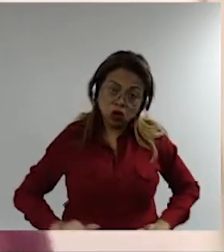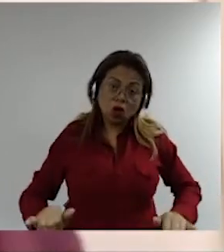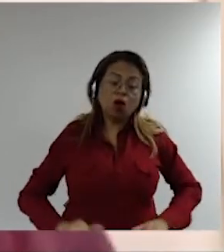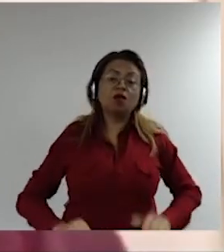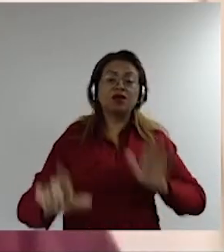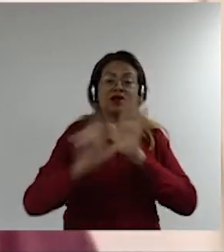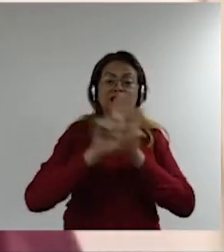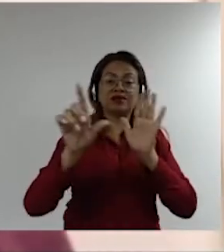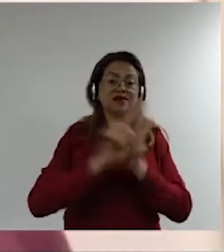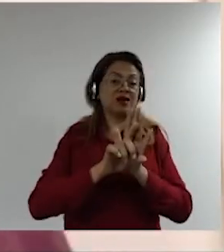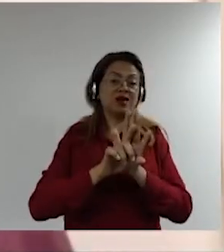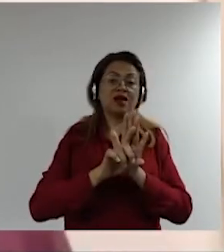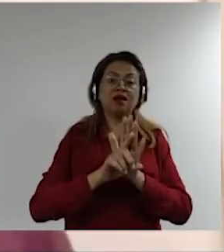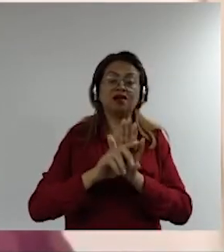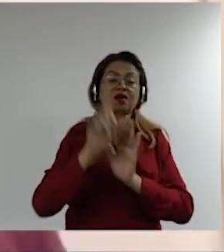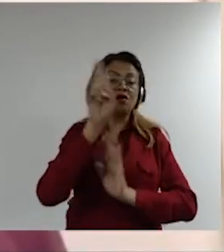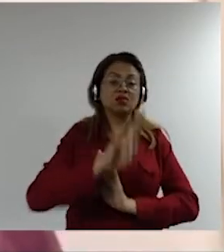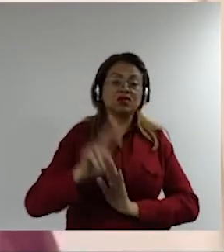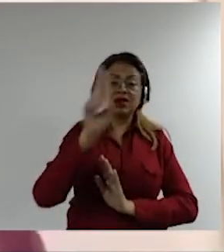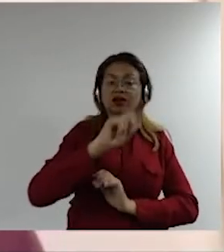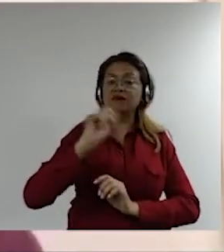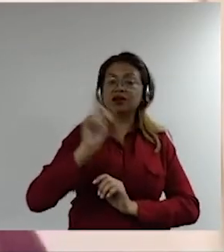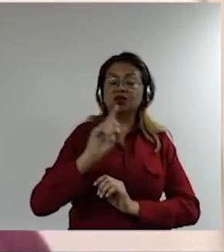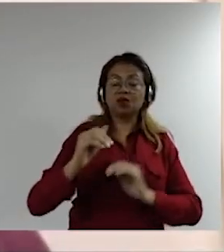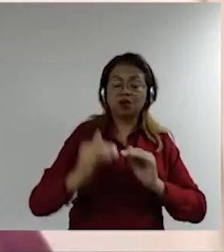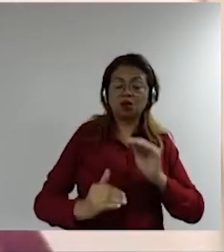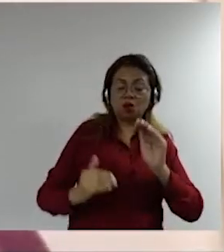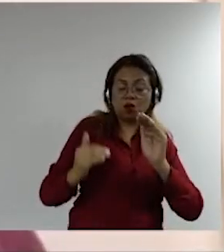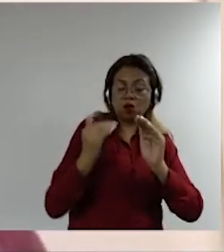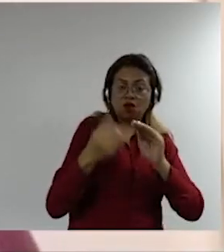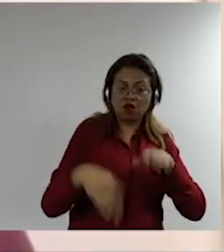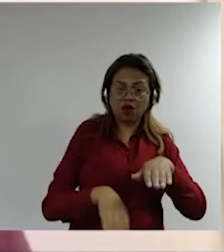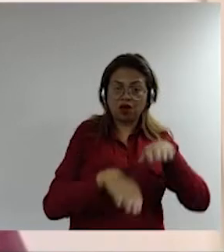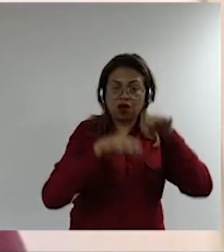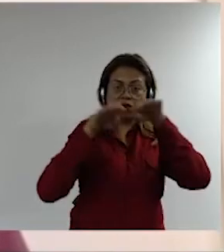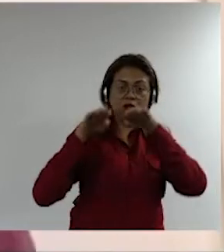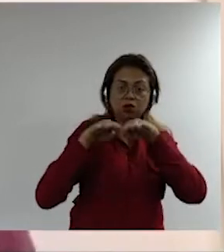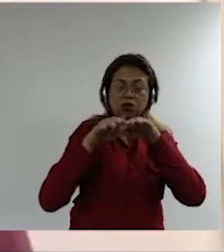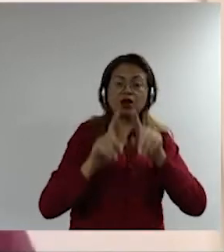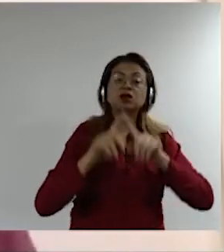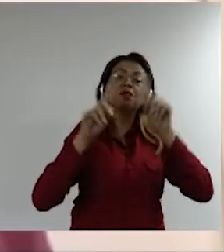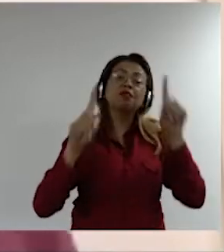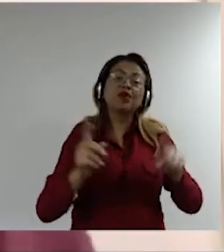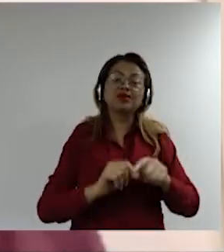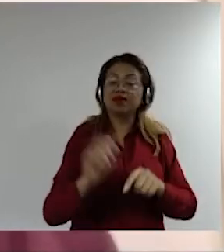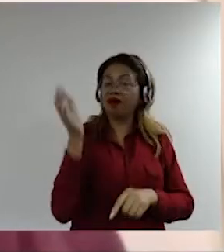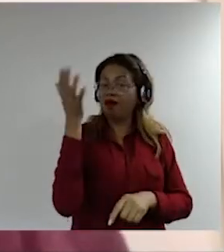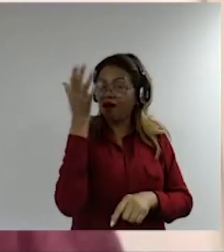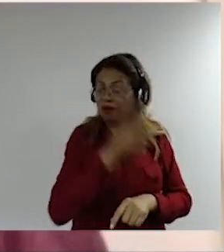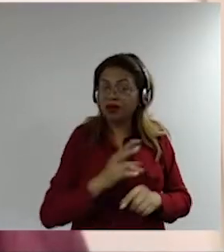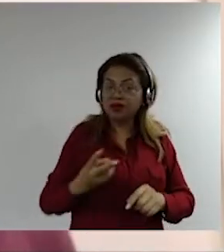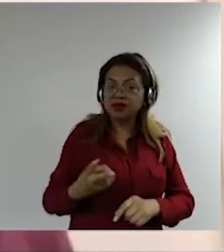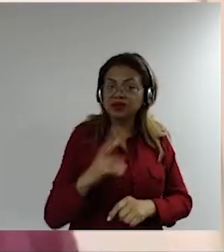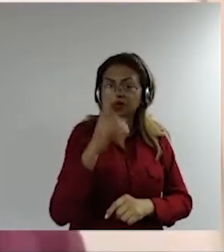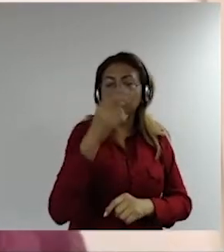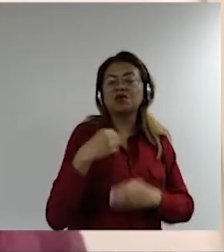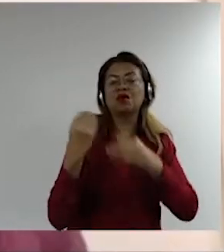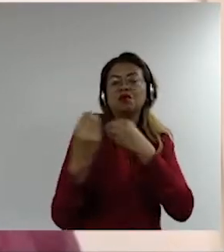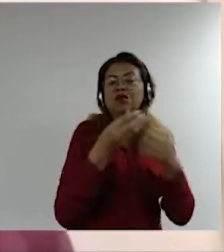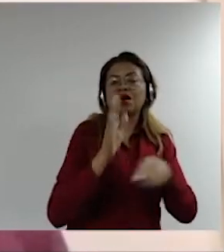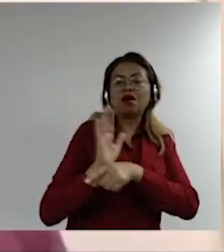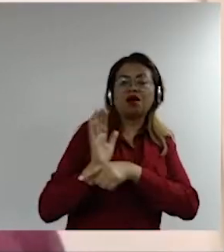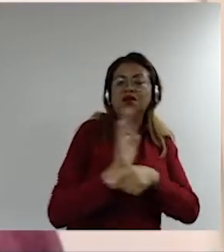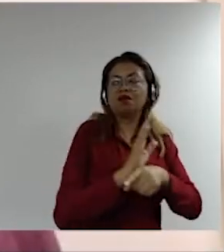são usadas não para promover a equidade, embora na intenção às vezes o seja, mas quase sempre para favorecer grupos de